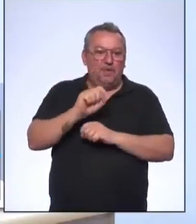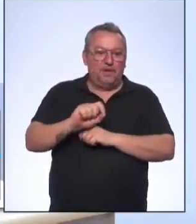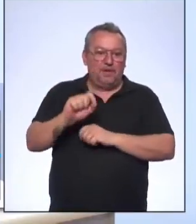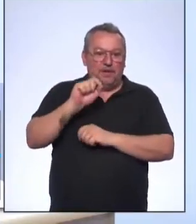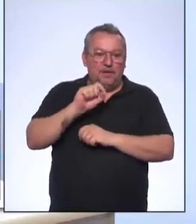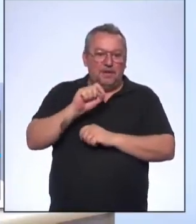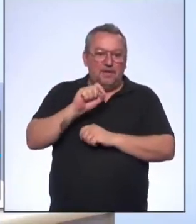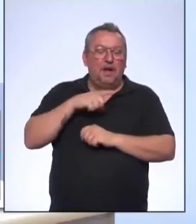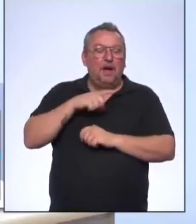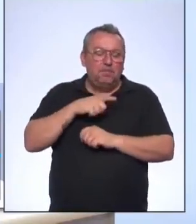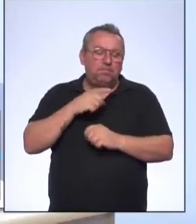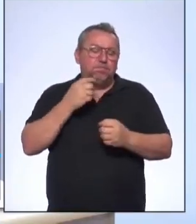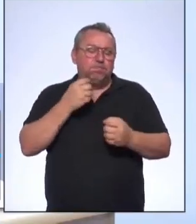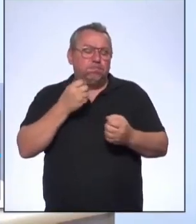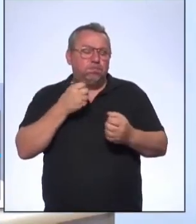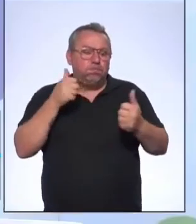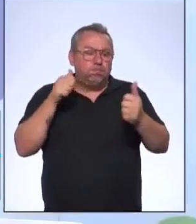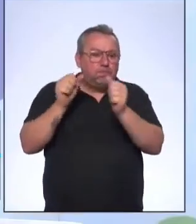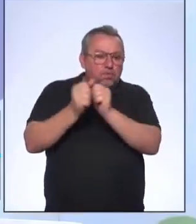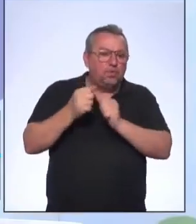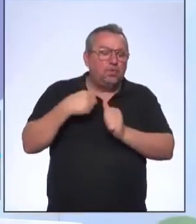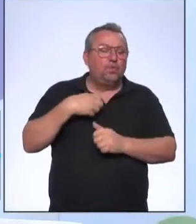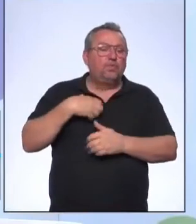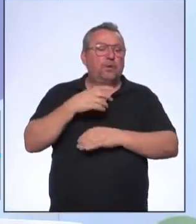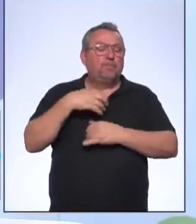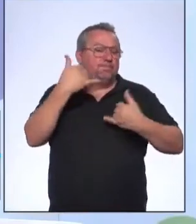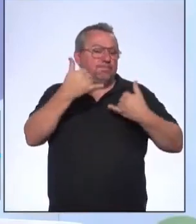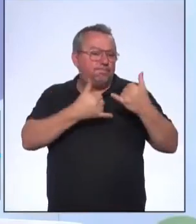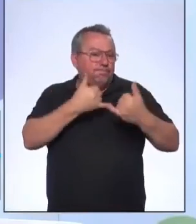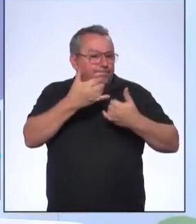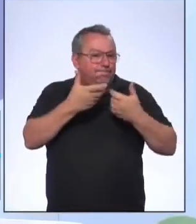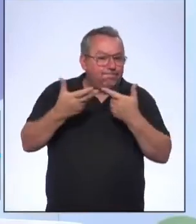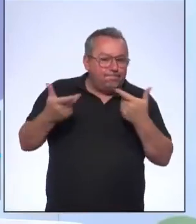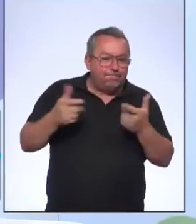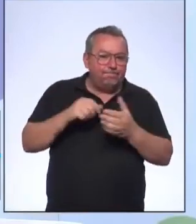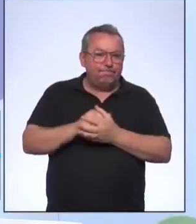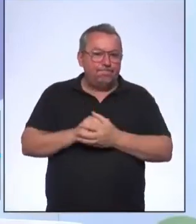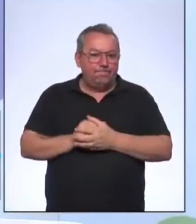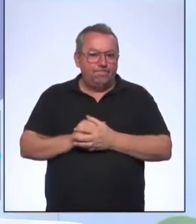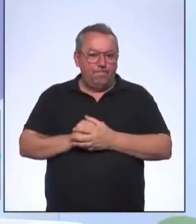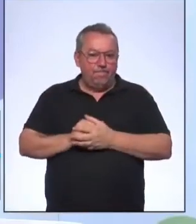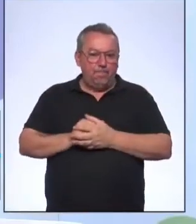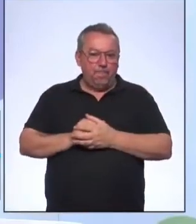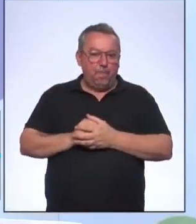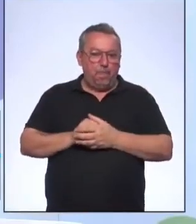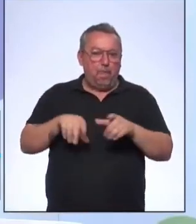é para entretenimento. Para entretenimento? É, uma reportagem. Tá.